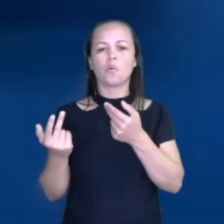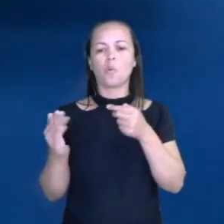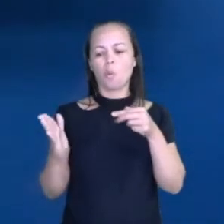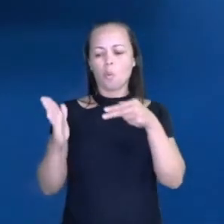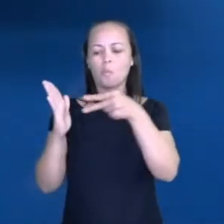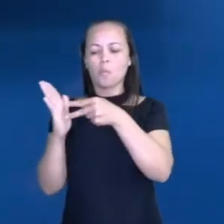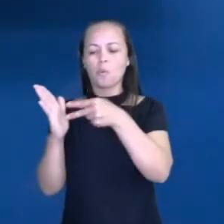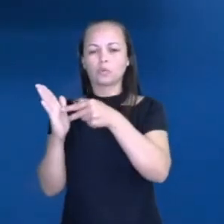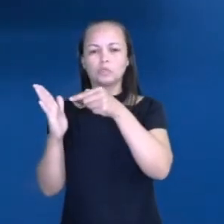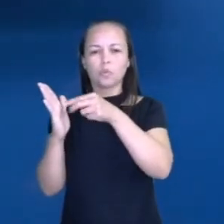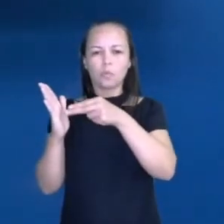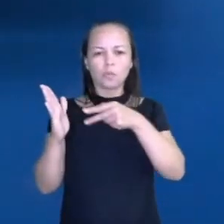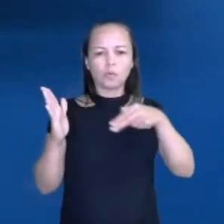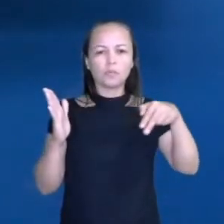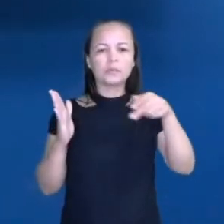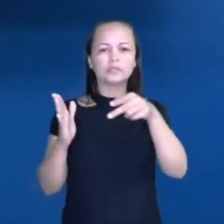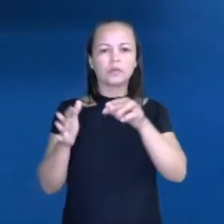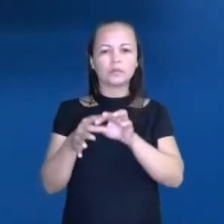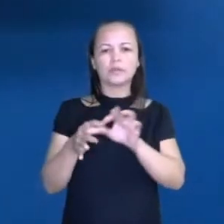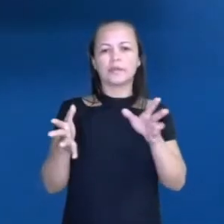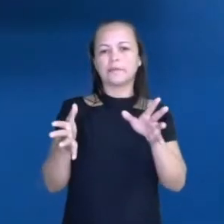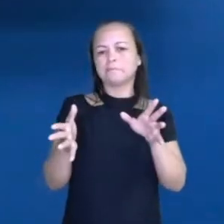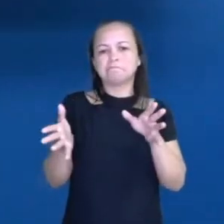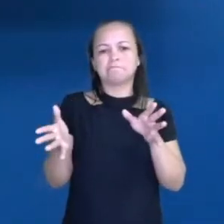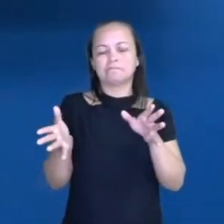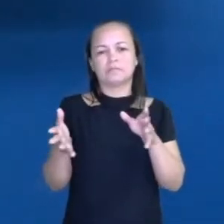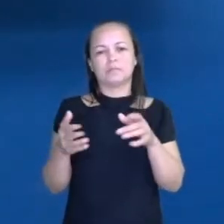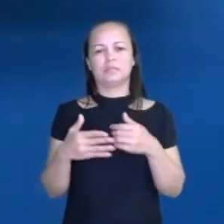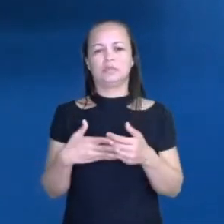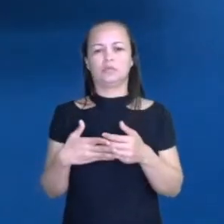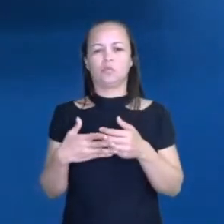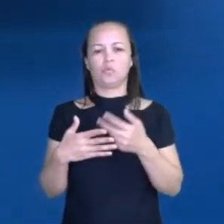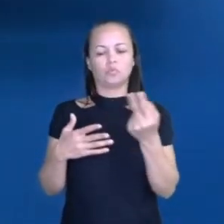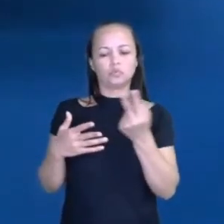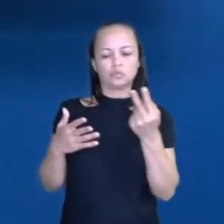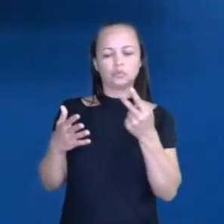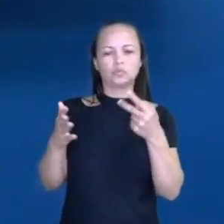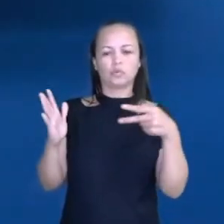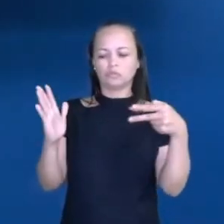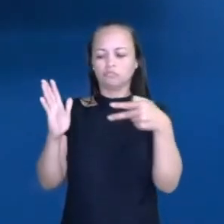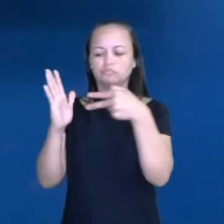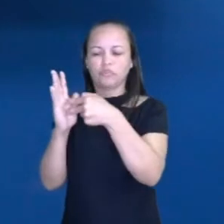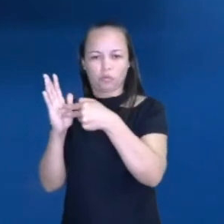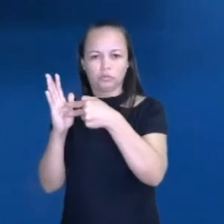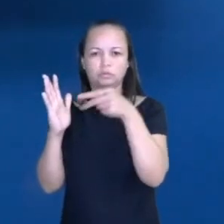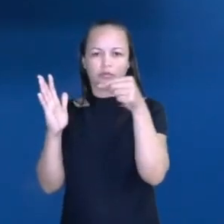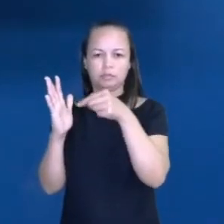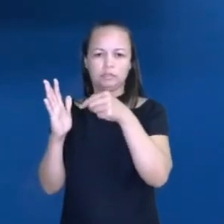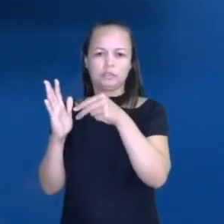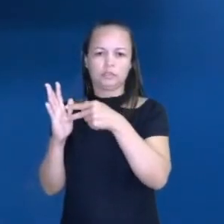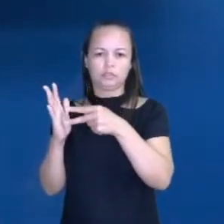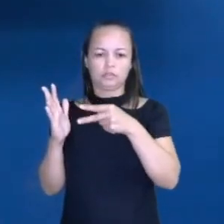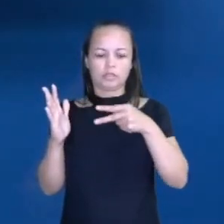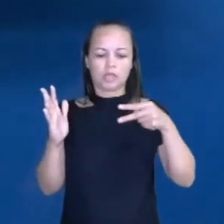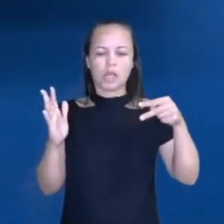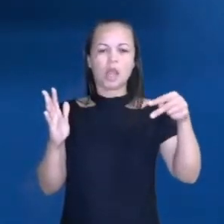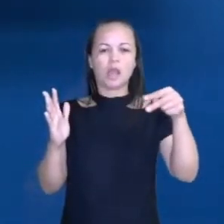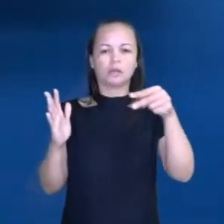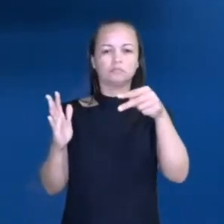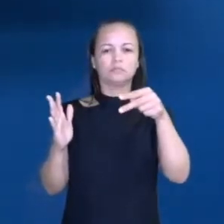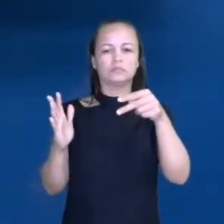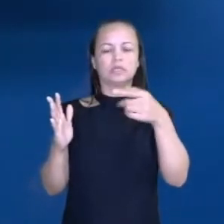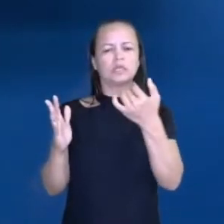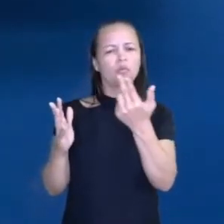e são que independente os dois o seu alimentados tá por uma forte atenção é a